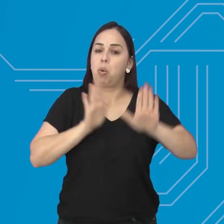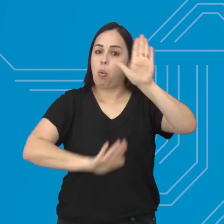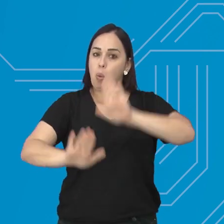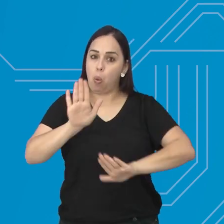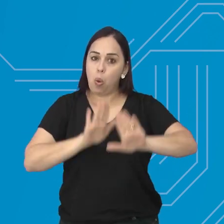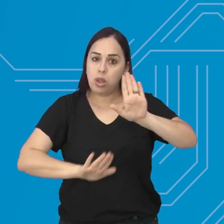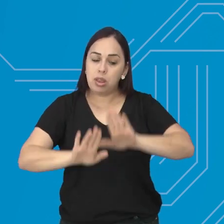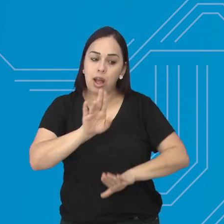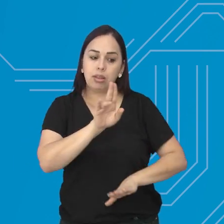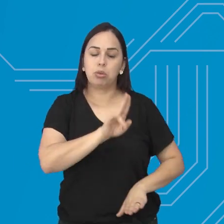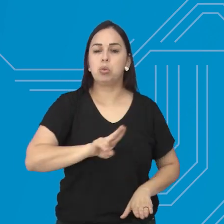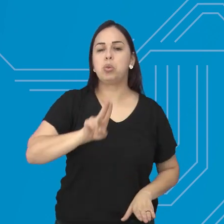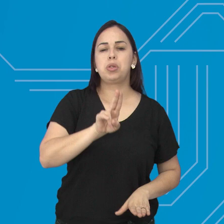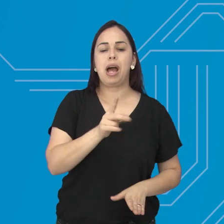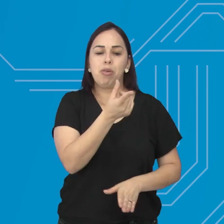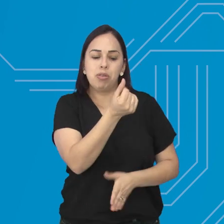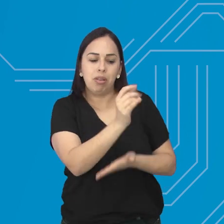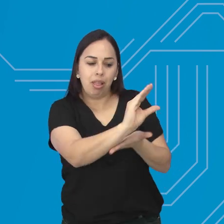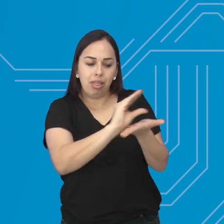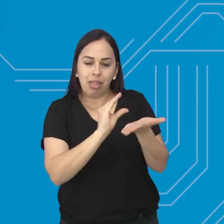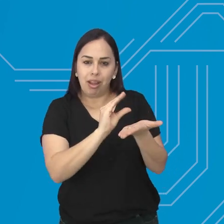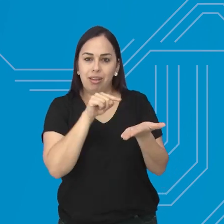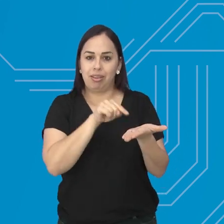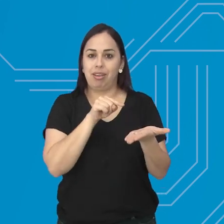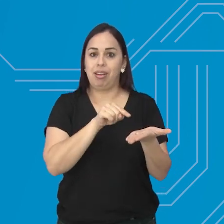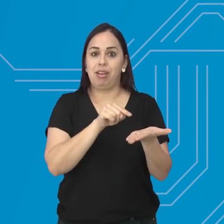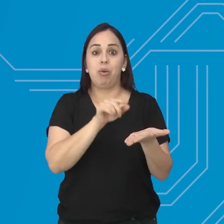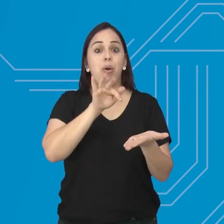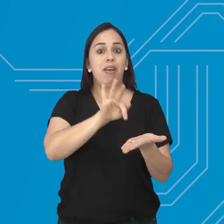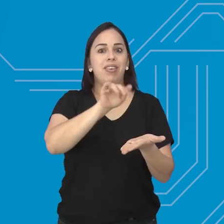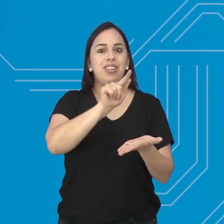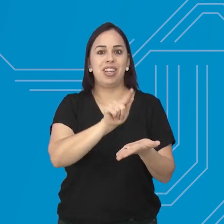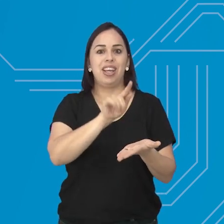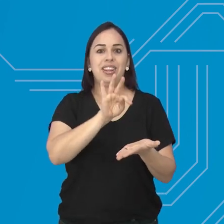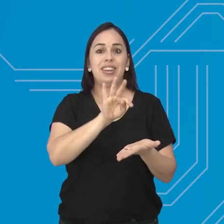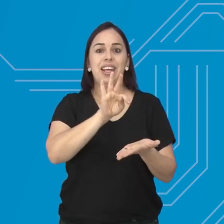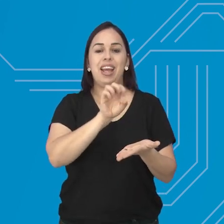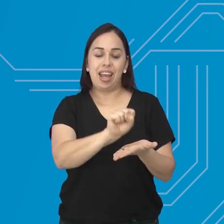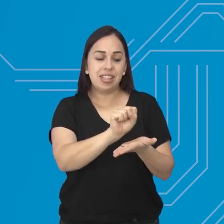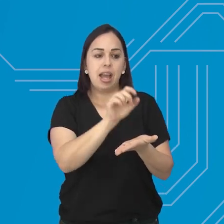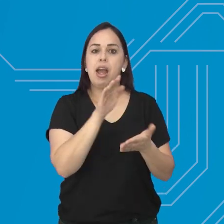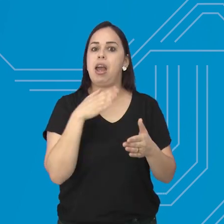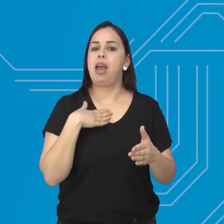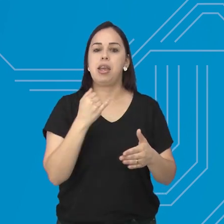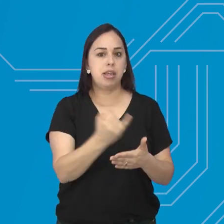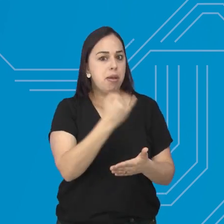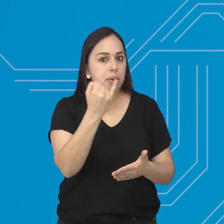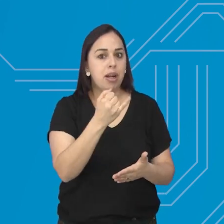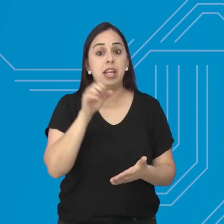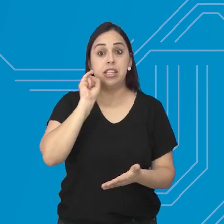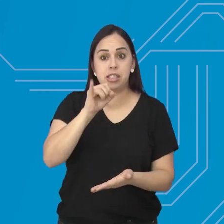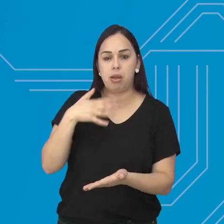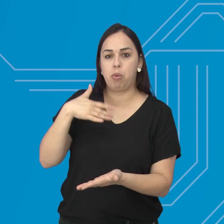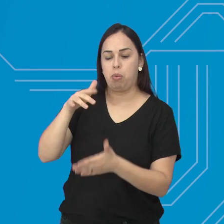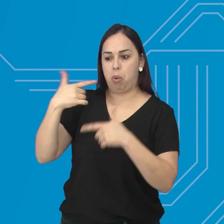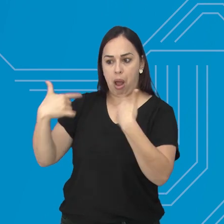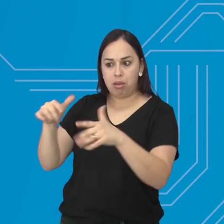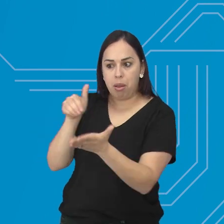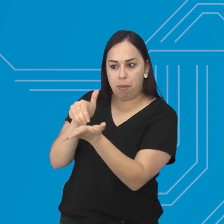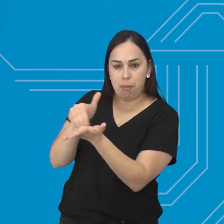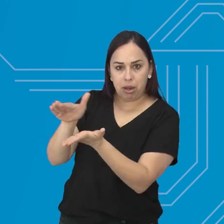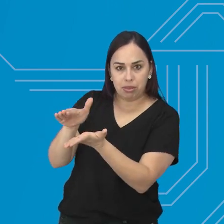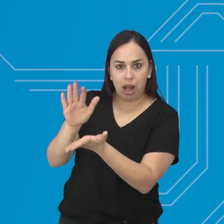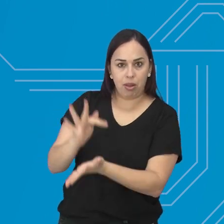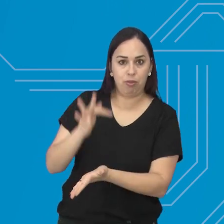janeiro. Ainda assim, é preciso cuidado na hora de usar esse dinheiro, já que o FGTS é muito importante para auxiliar o trabalhador